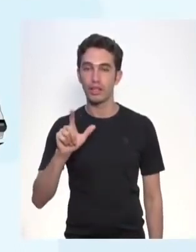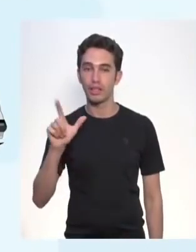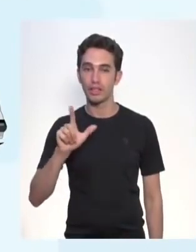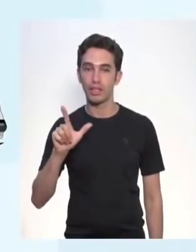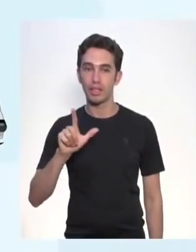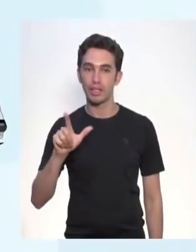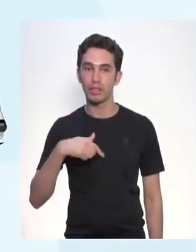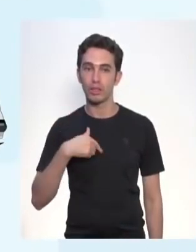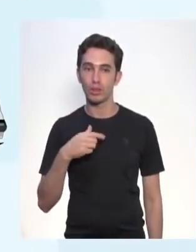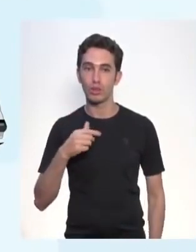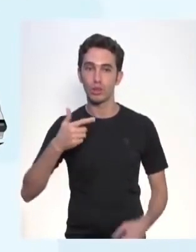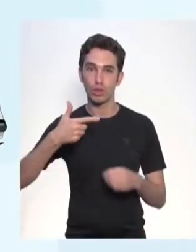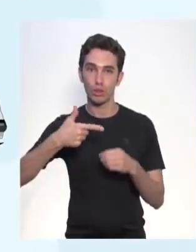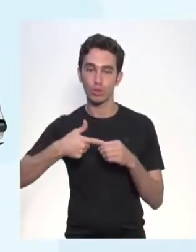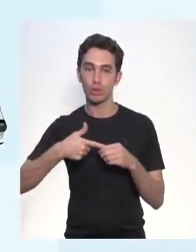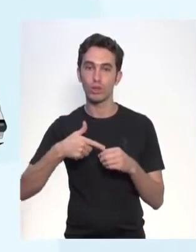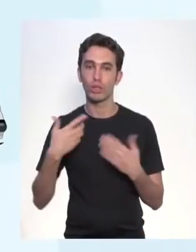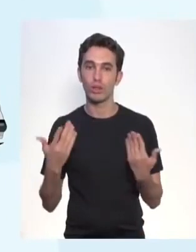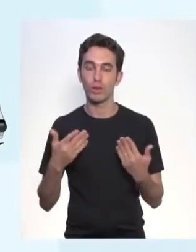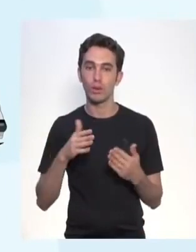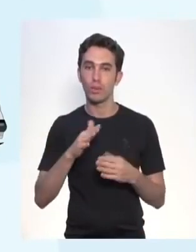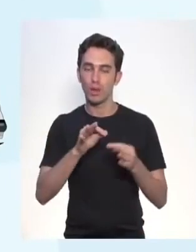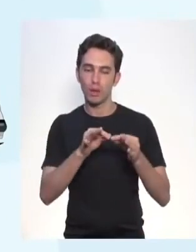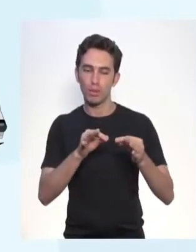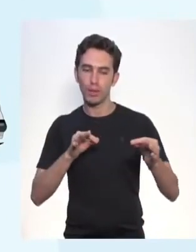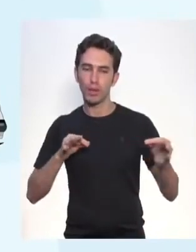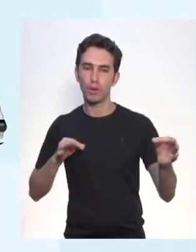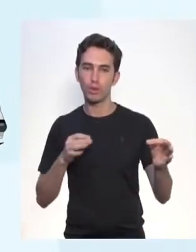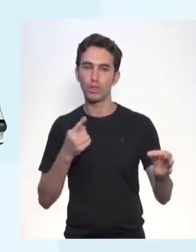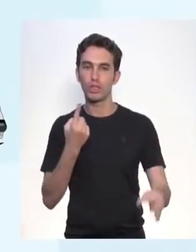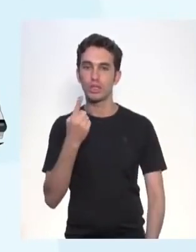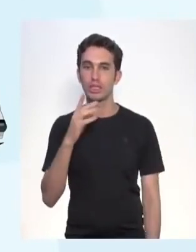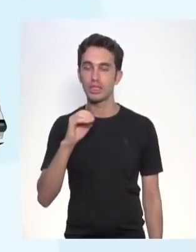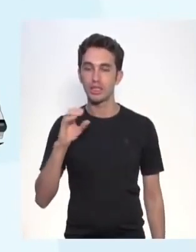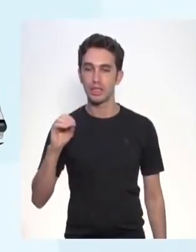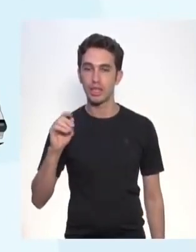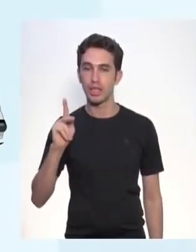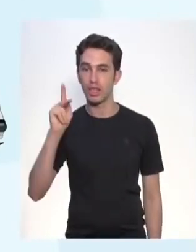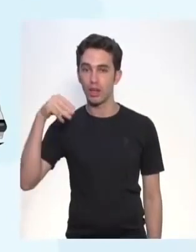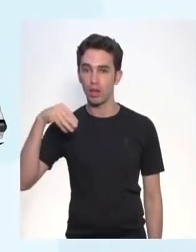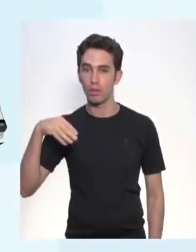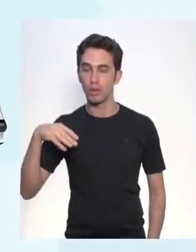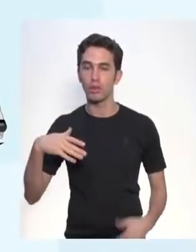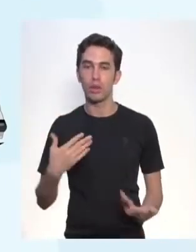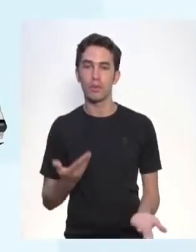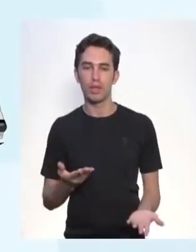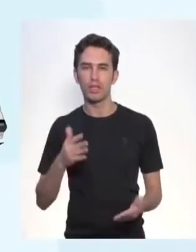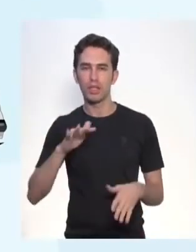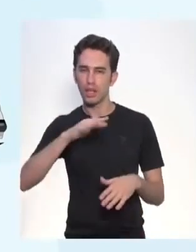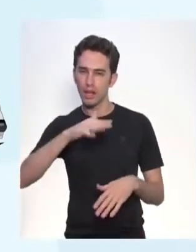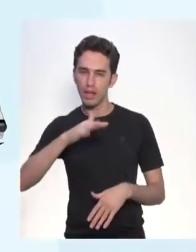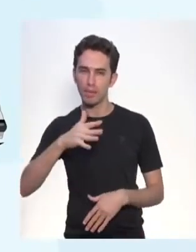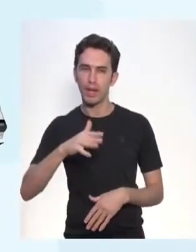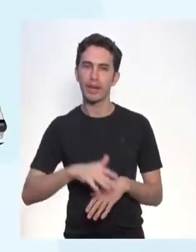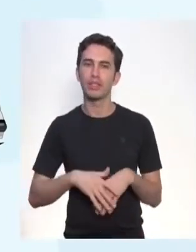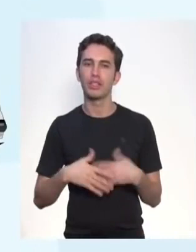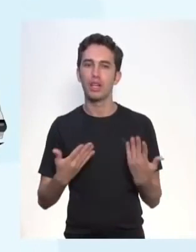Mantendo essa média, a quantidade de litros de combustível que será necessária para que esse automóvel